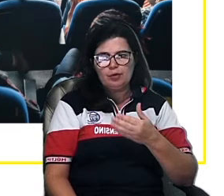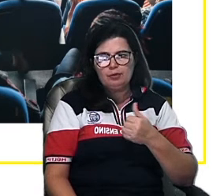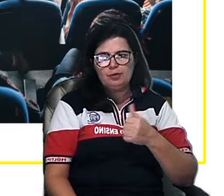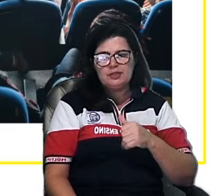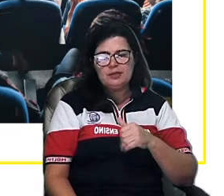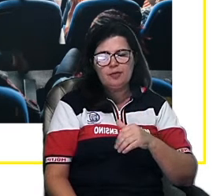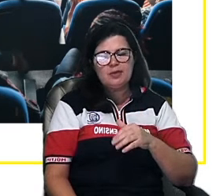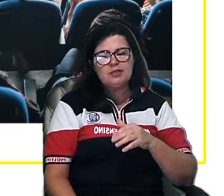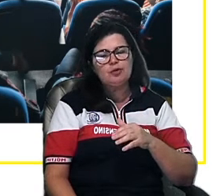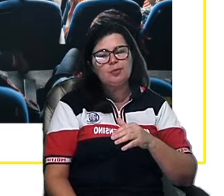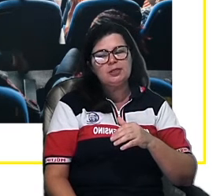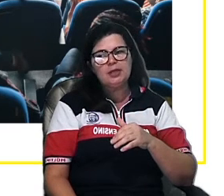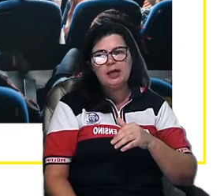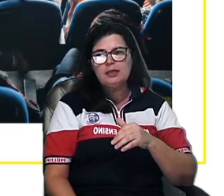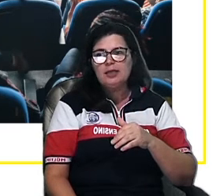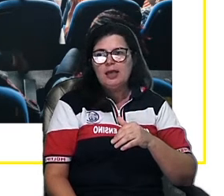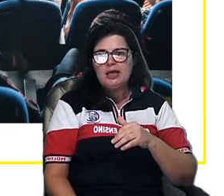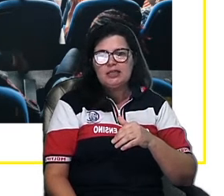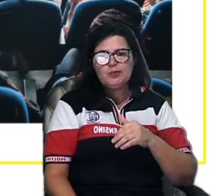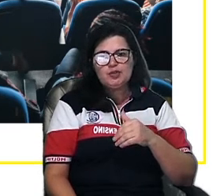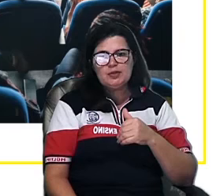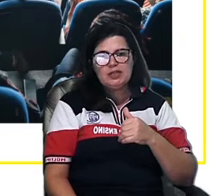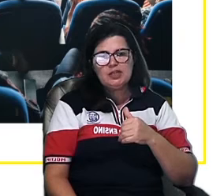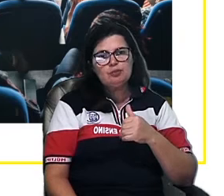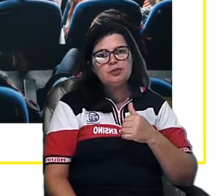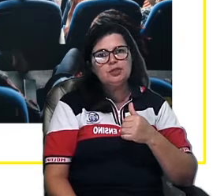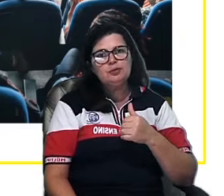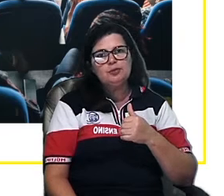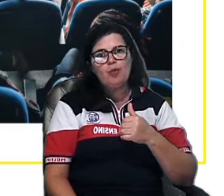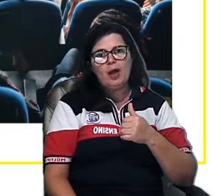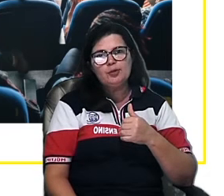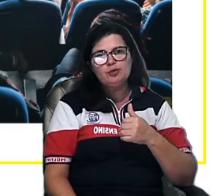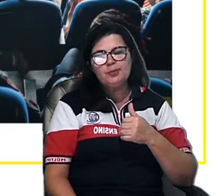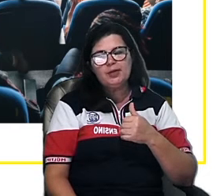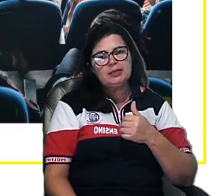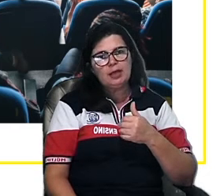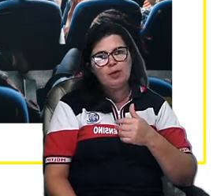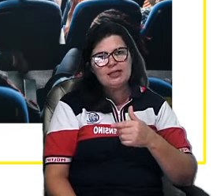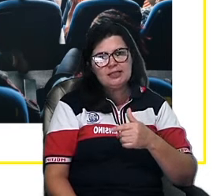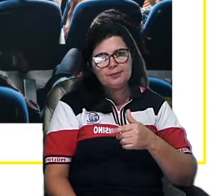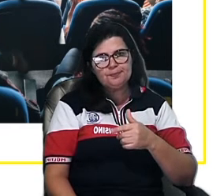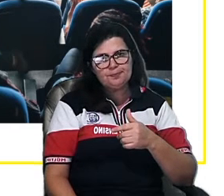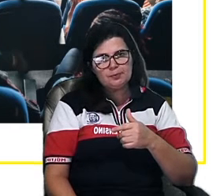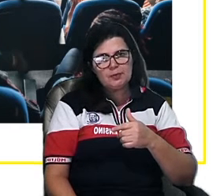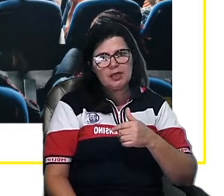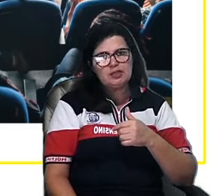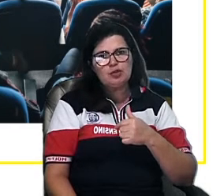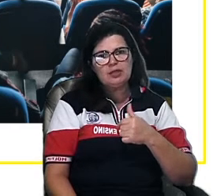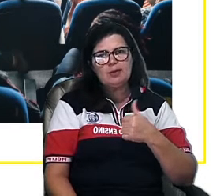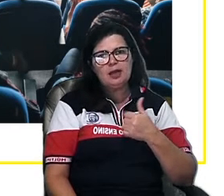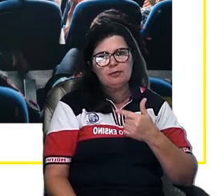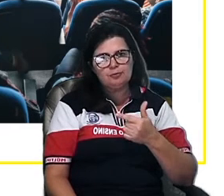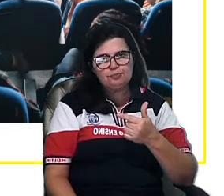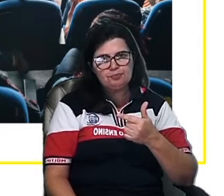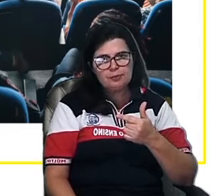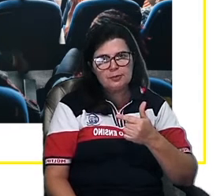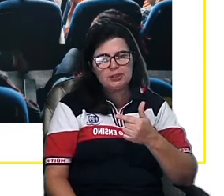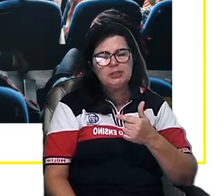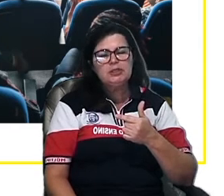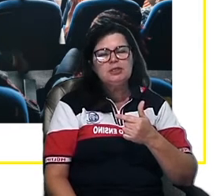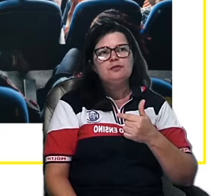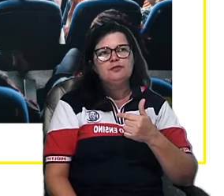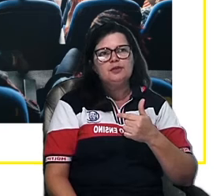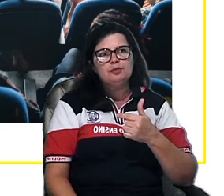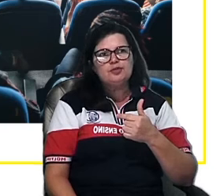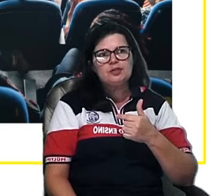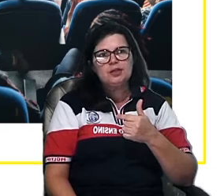da história, no início da formação da humanidade, as pessoas elas não tinham o hábito de praticar o lazer, elas só trabalhavam,